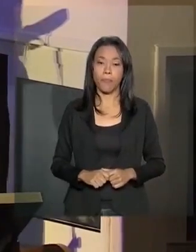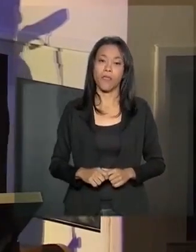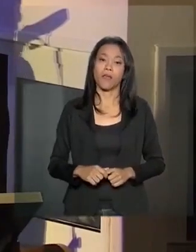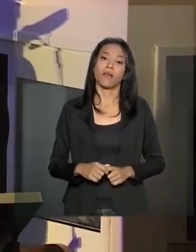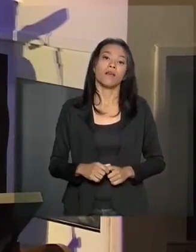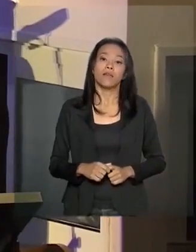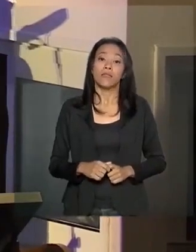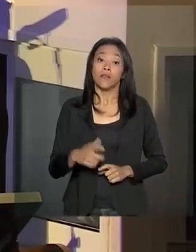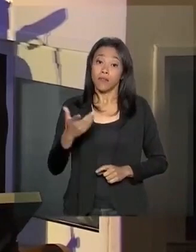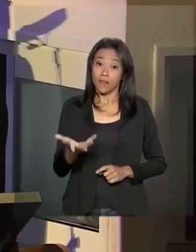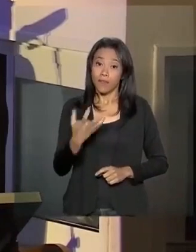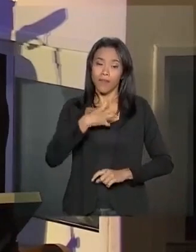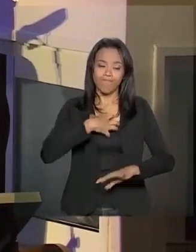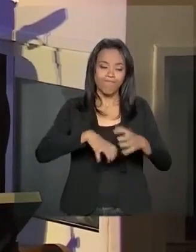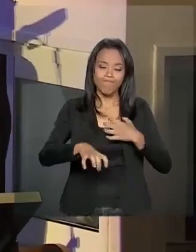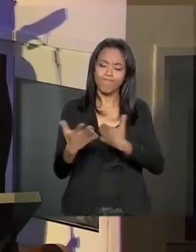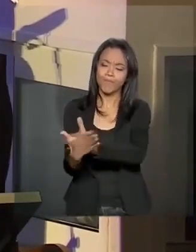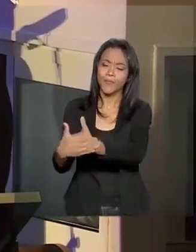Confortar os familiares